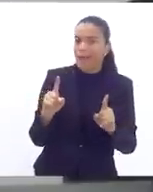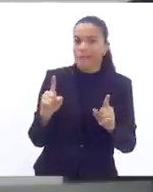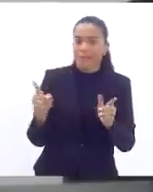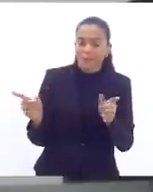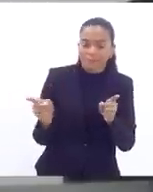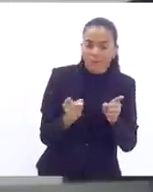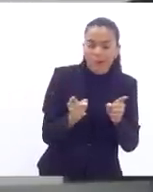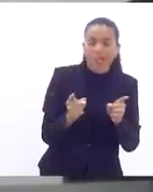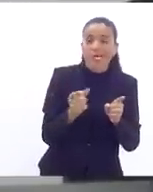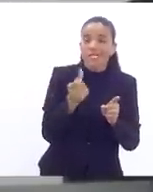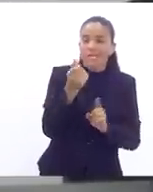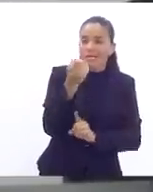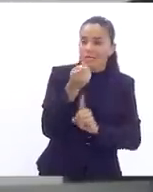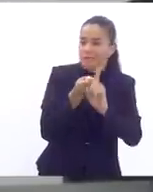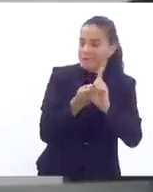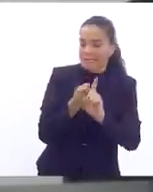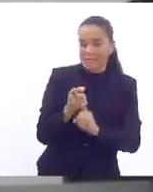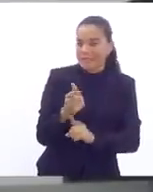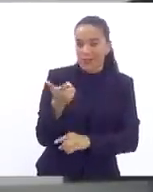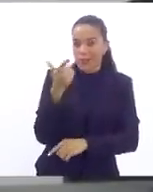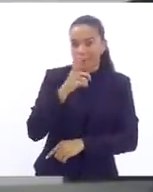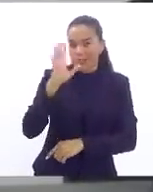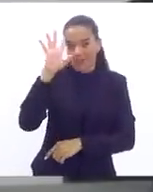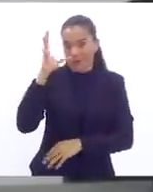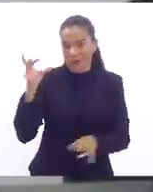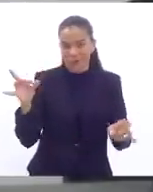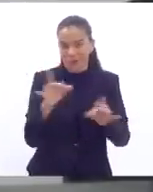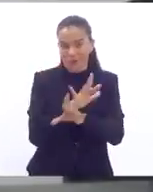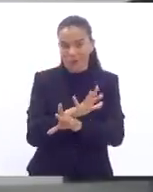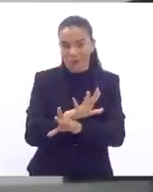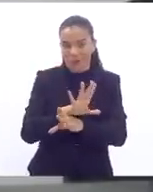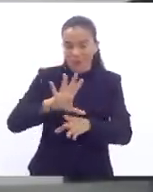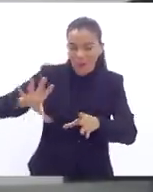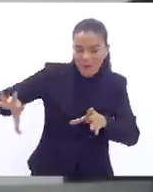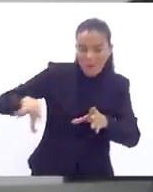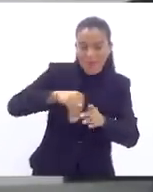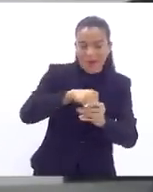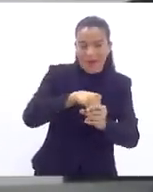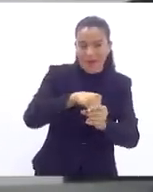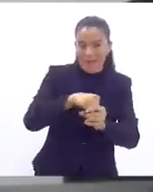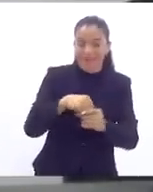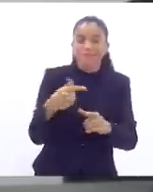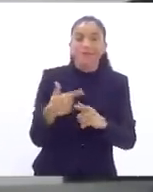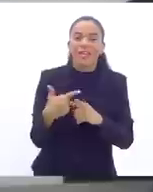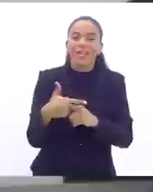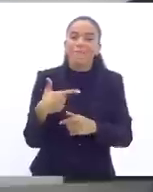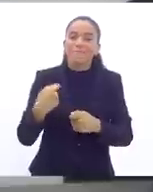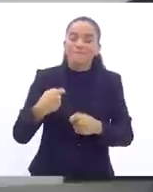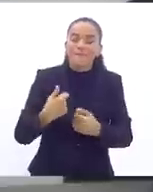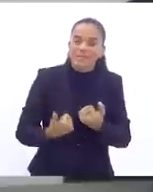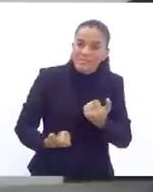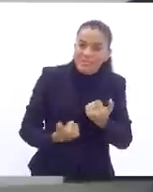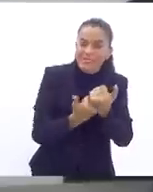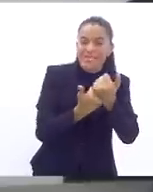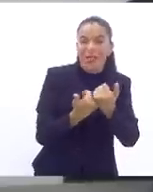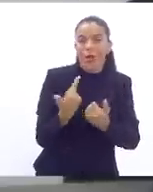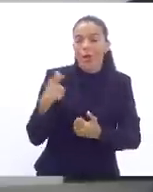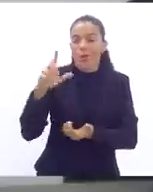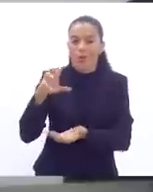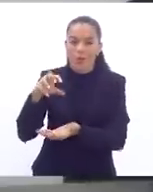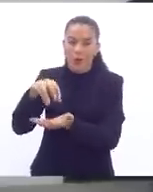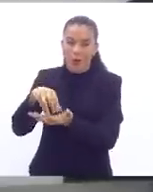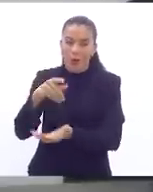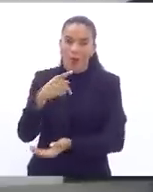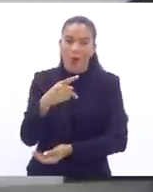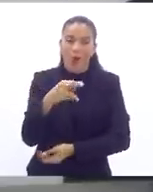antes do final do ano não consigo concluir essa segregação meu porque nós temos que ter auxílio de outros órgãos como